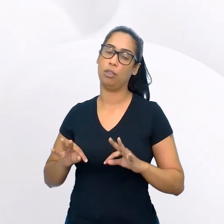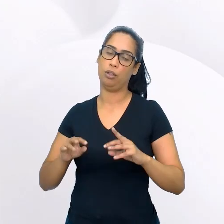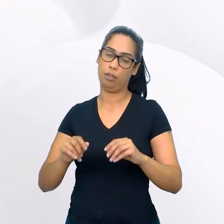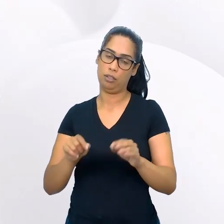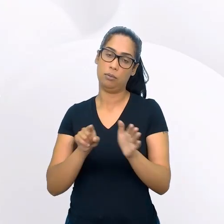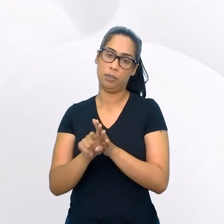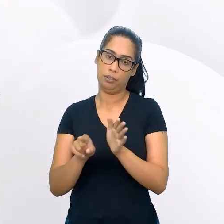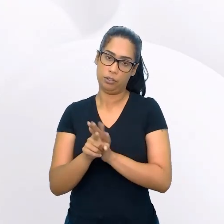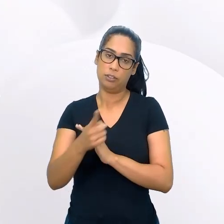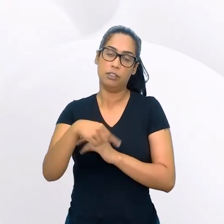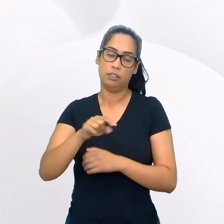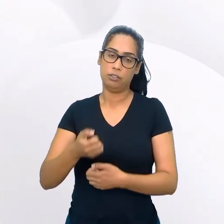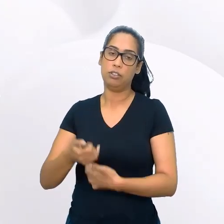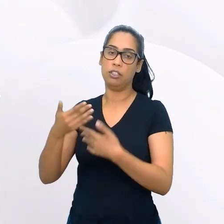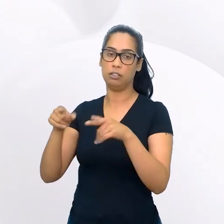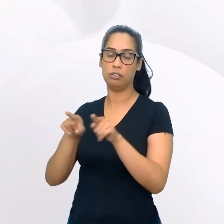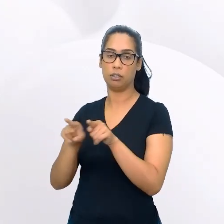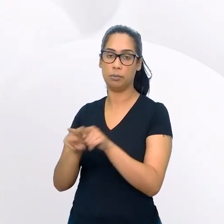coerência